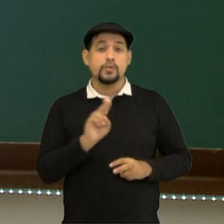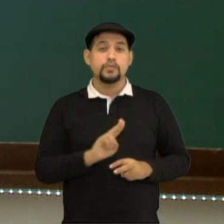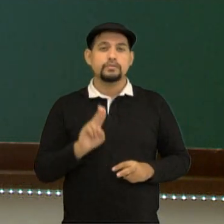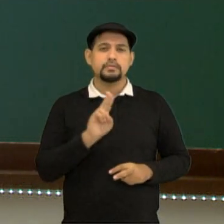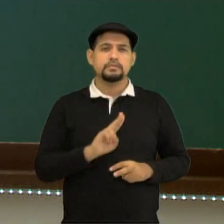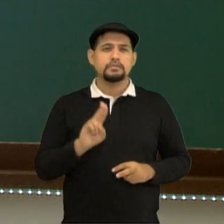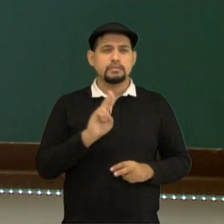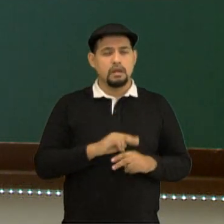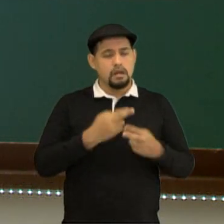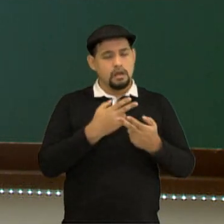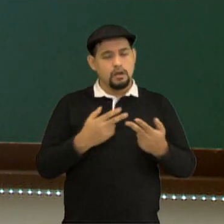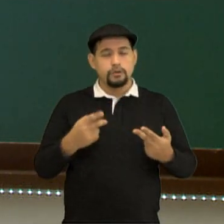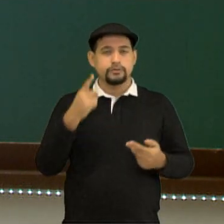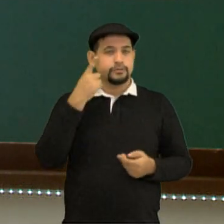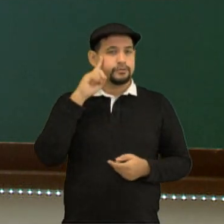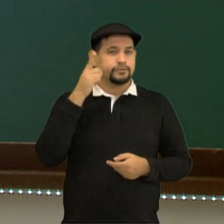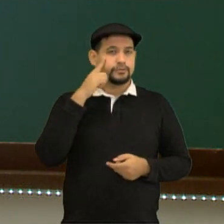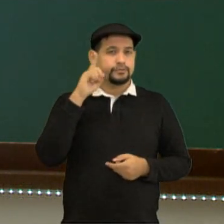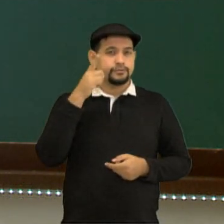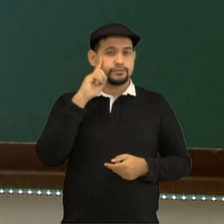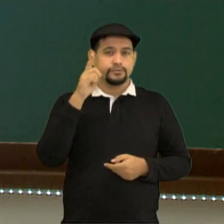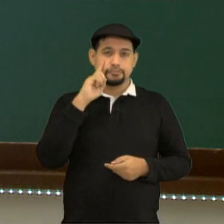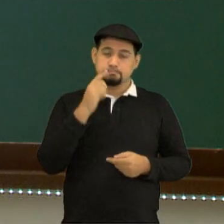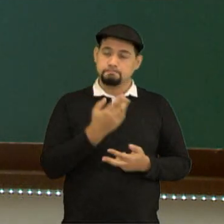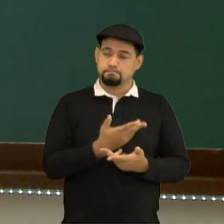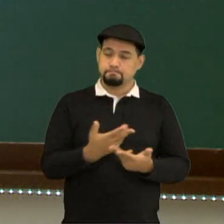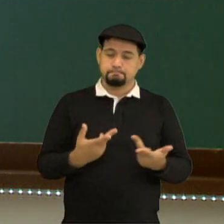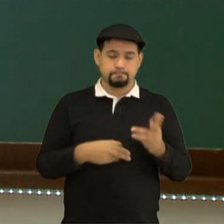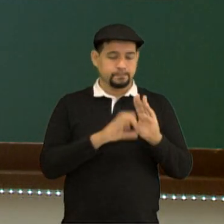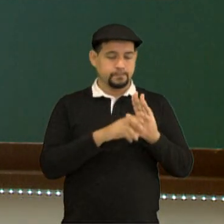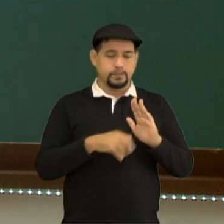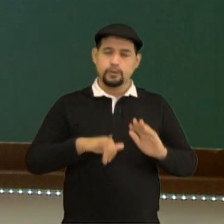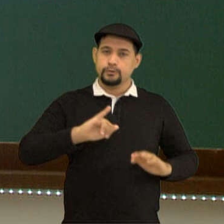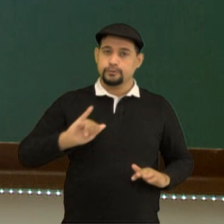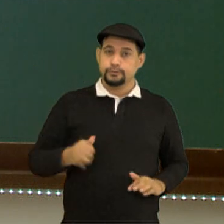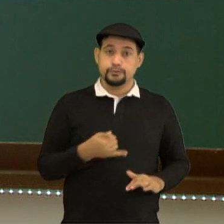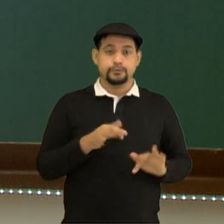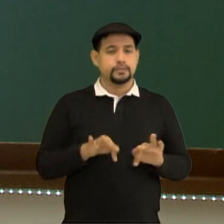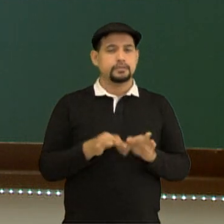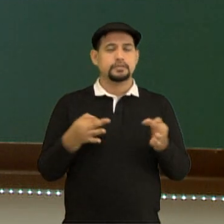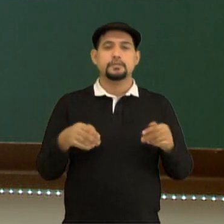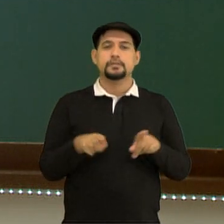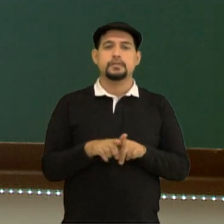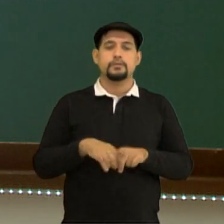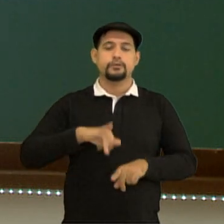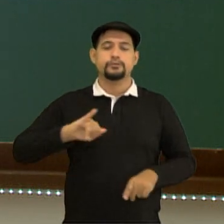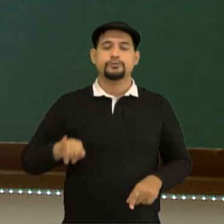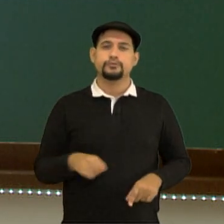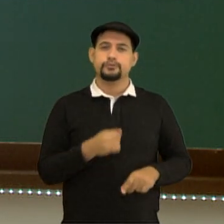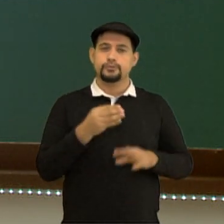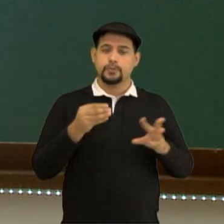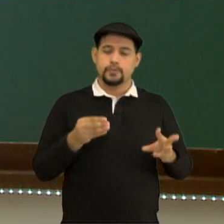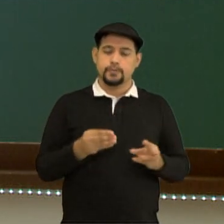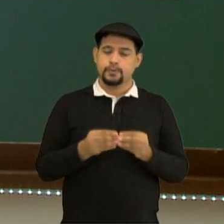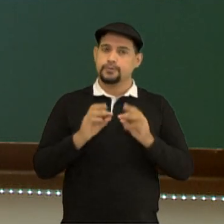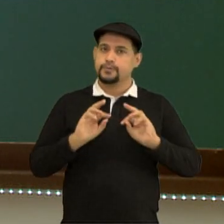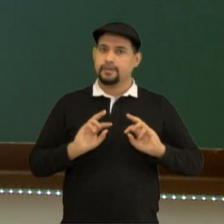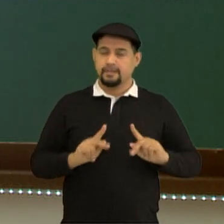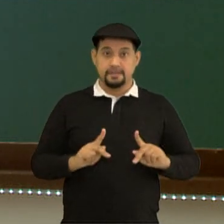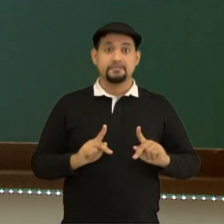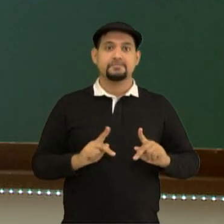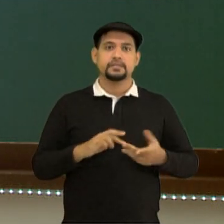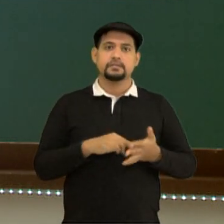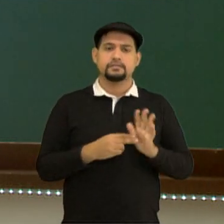em situações do cotidiano esses conceitos de juros simples e juros compostos. Tranquilo, gente? Então